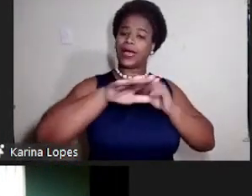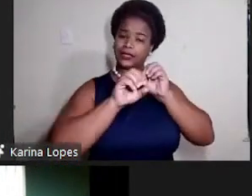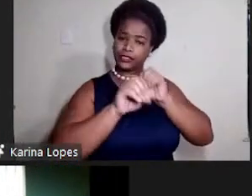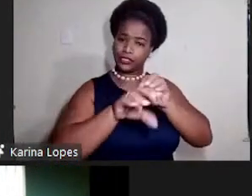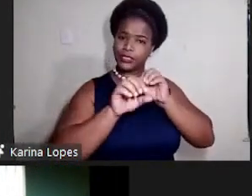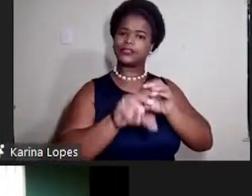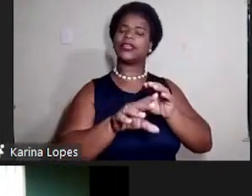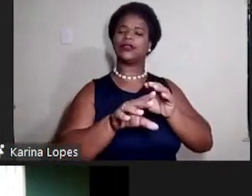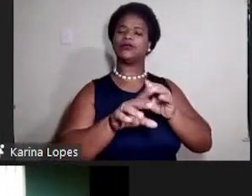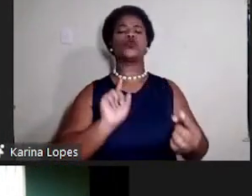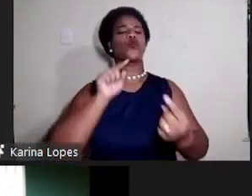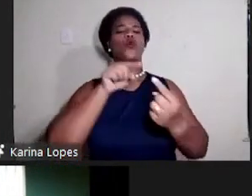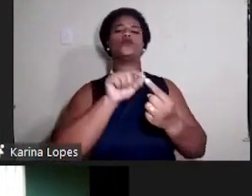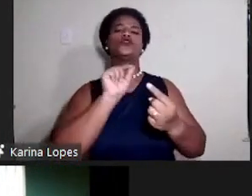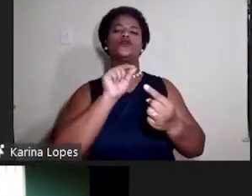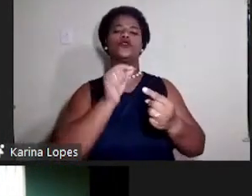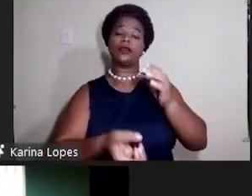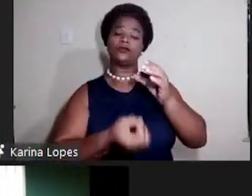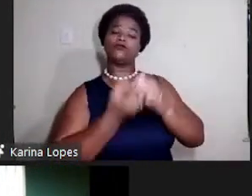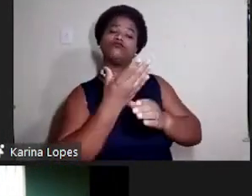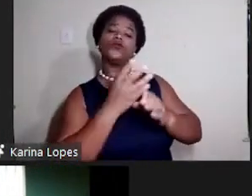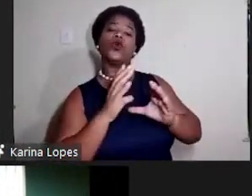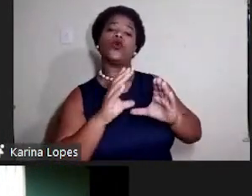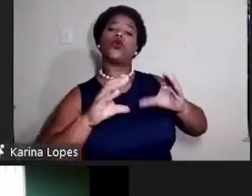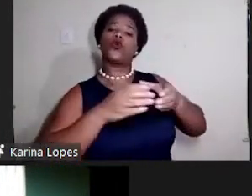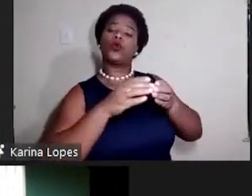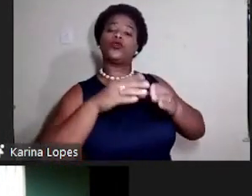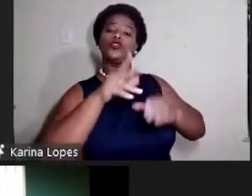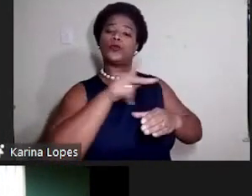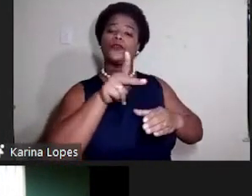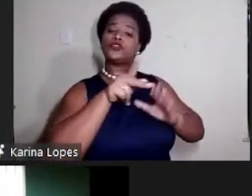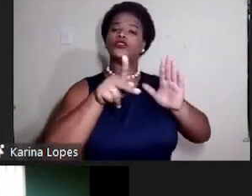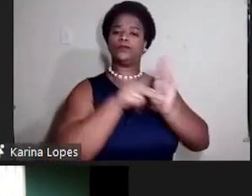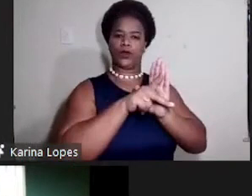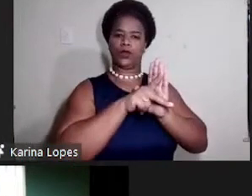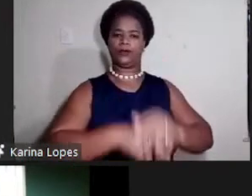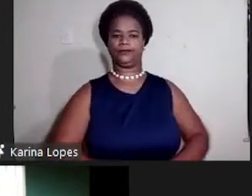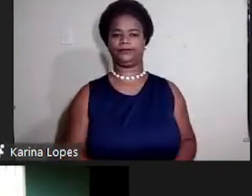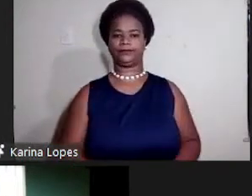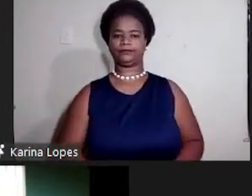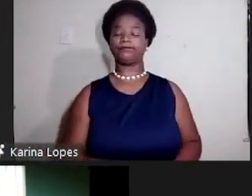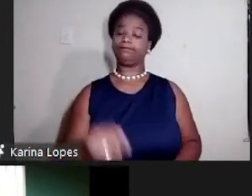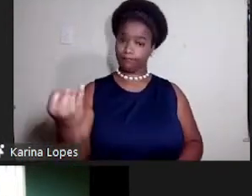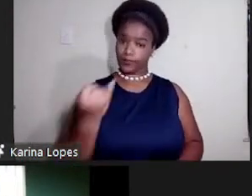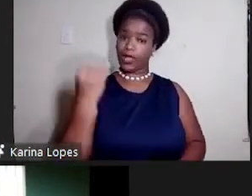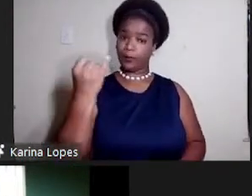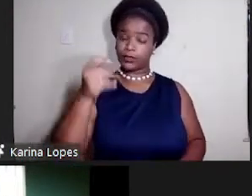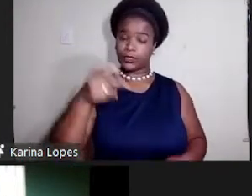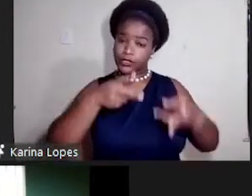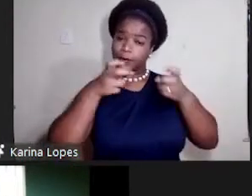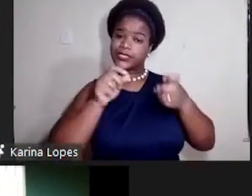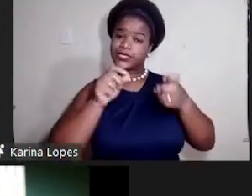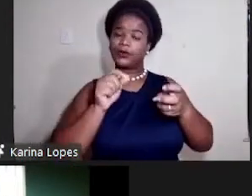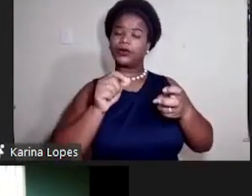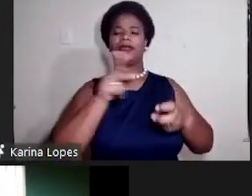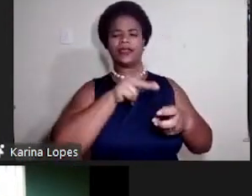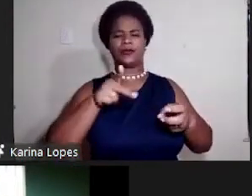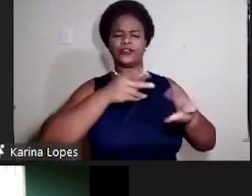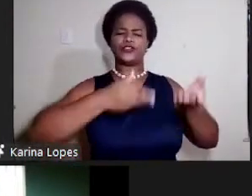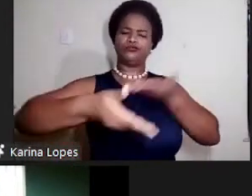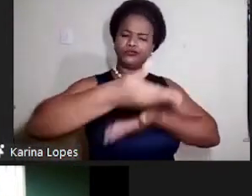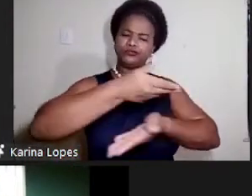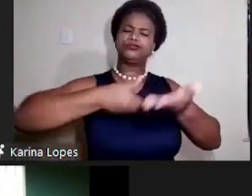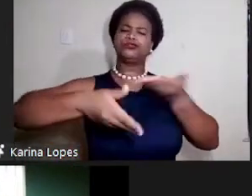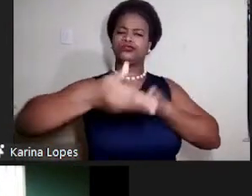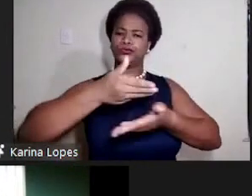constituir o corpo docente próprio. É interessante notar que a professora cultivou o diálogo com as pessoas que atuaram